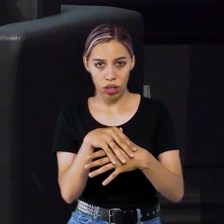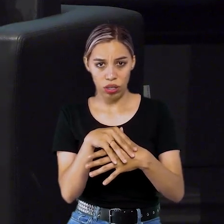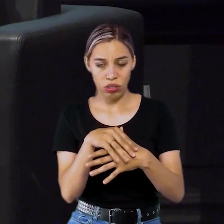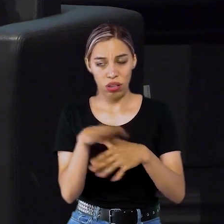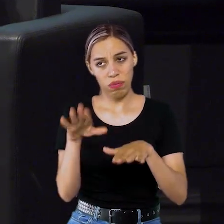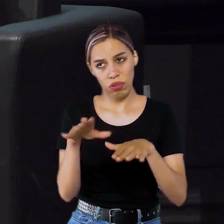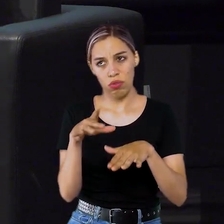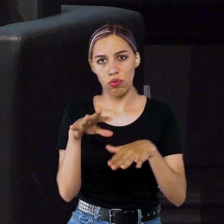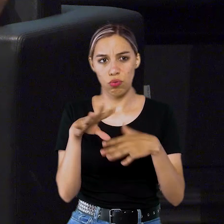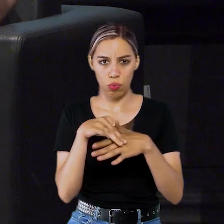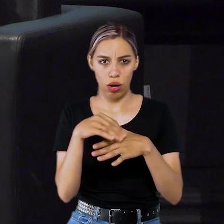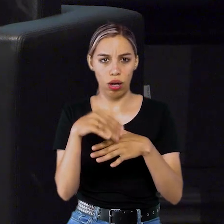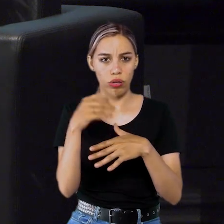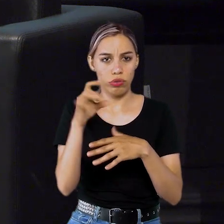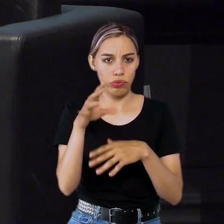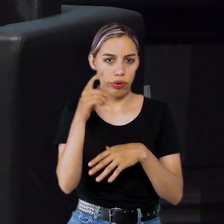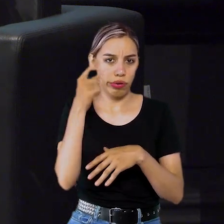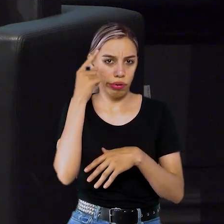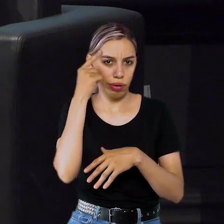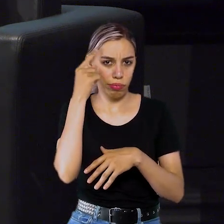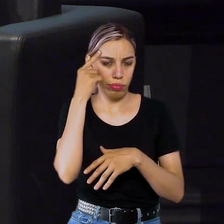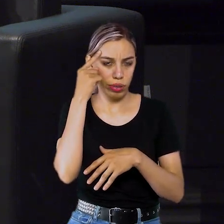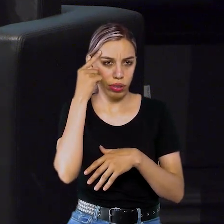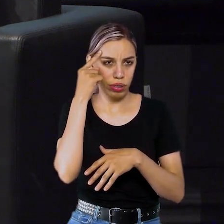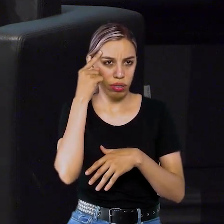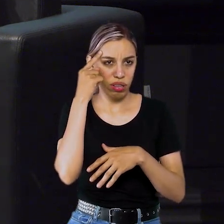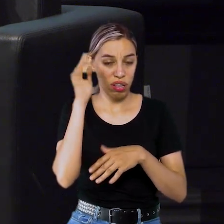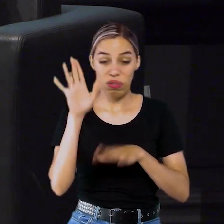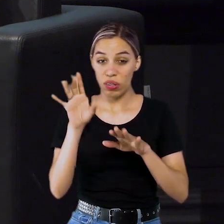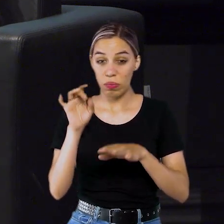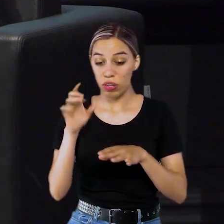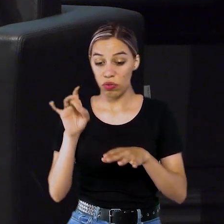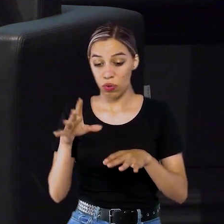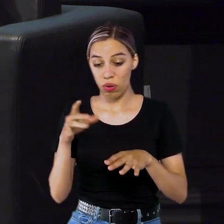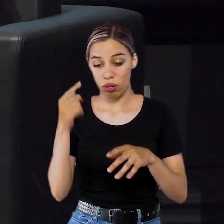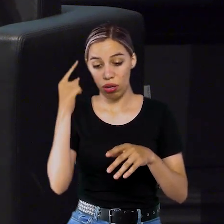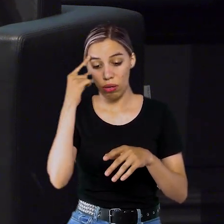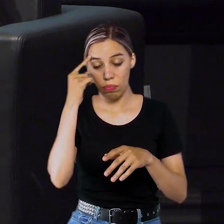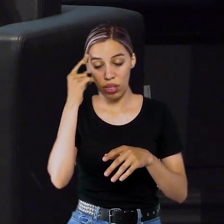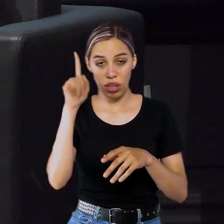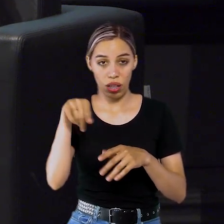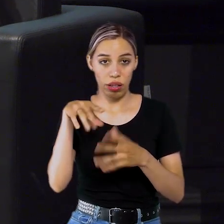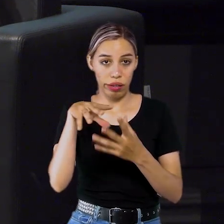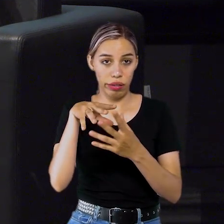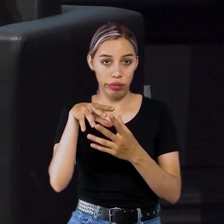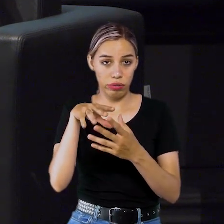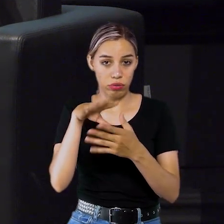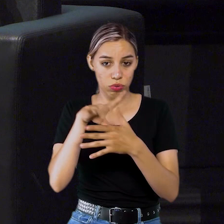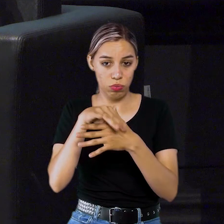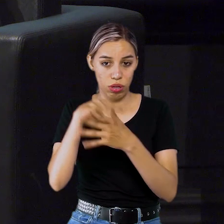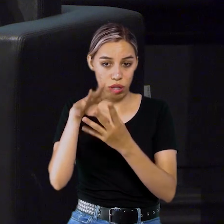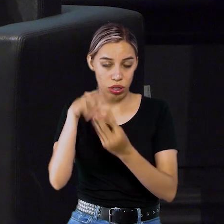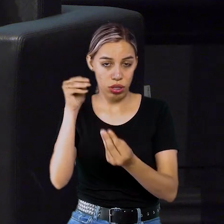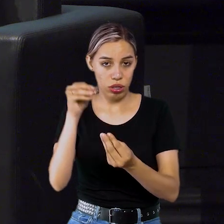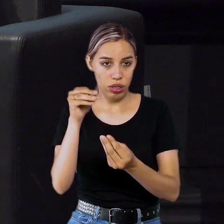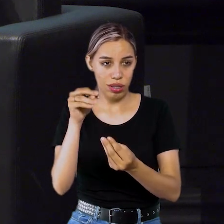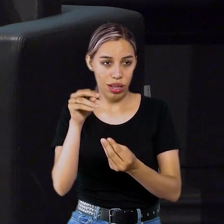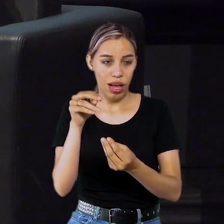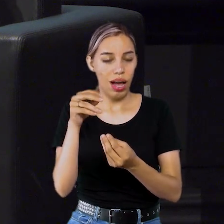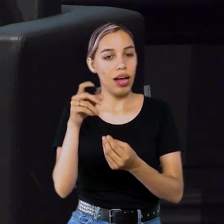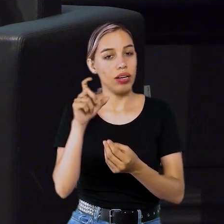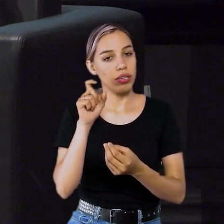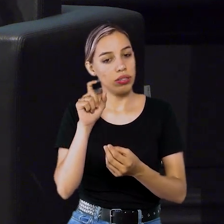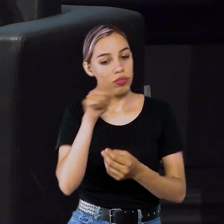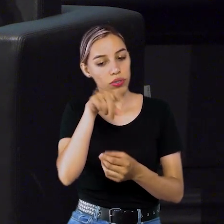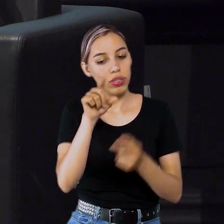né, doente da cabeça, que muitas vezes nem é da cabeça, do espírito mesmo, a gente vai buscar o psicólogo, né? E para